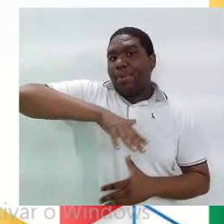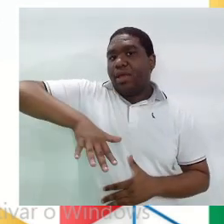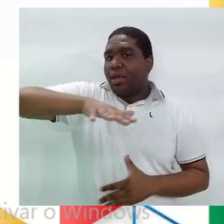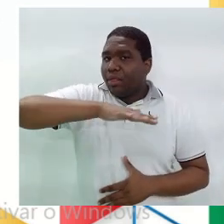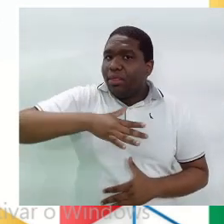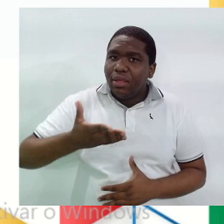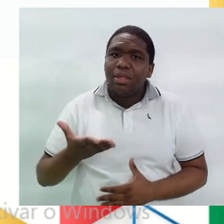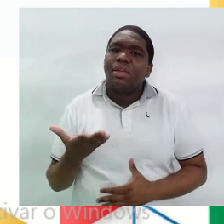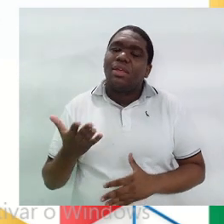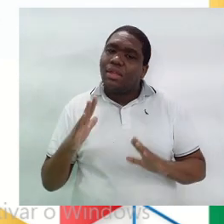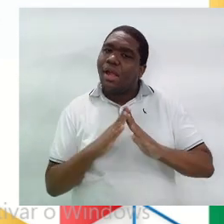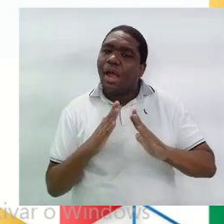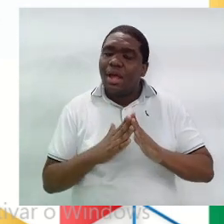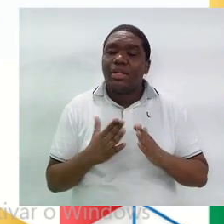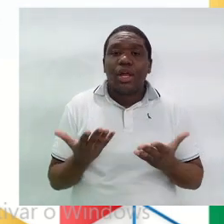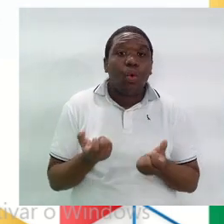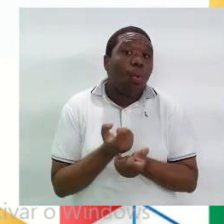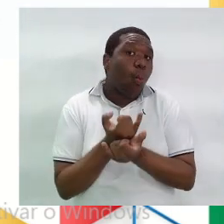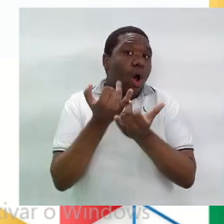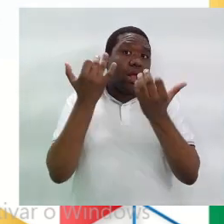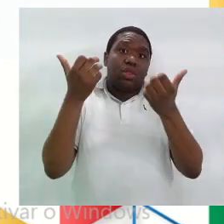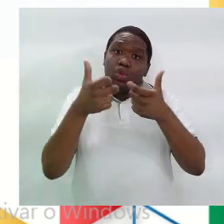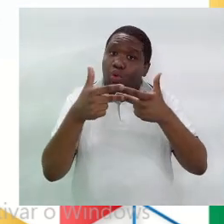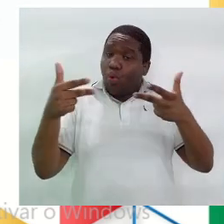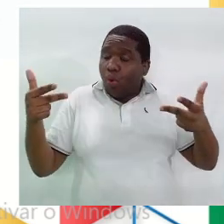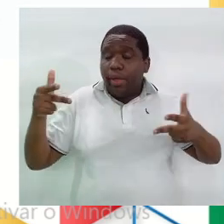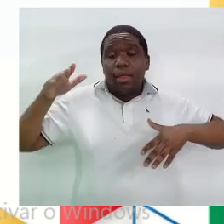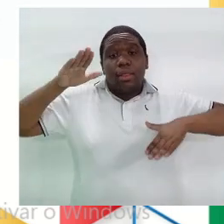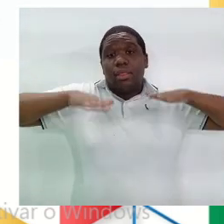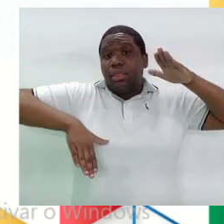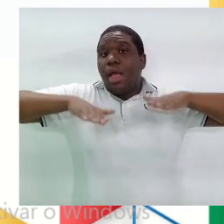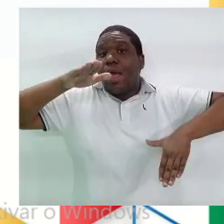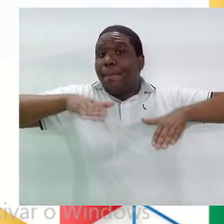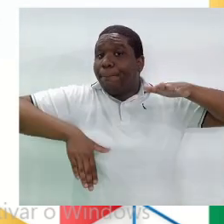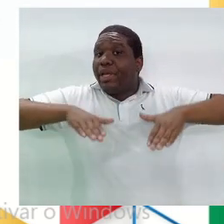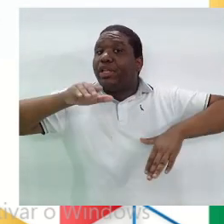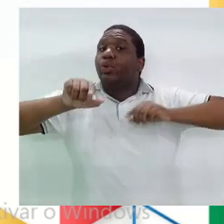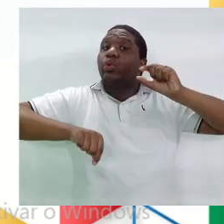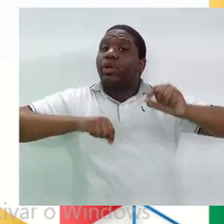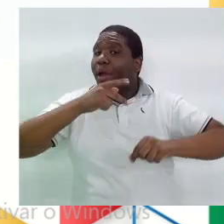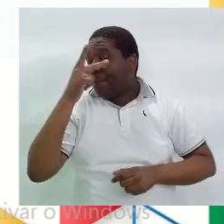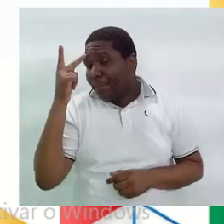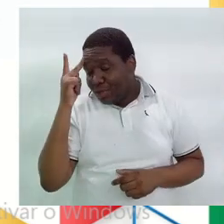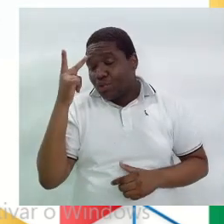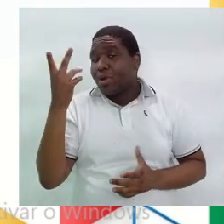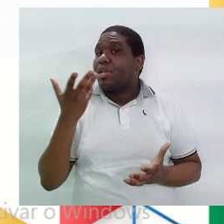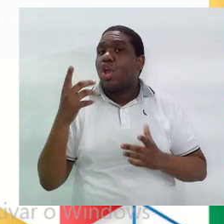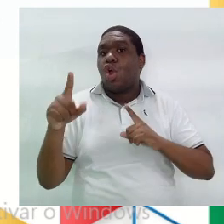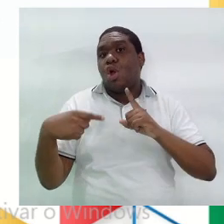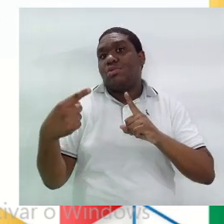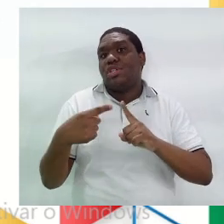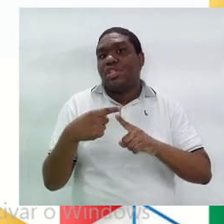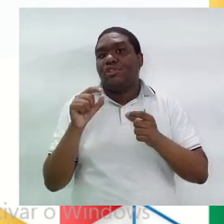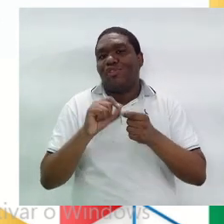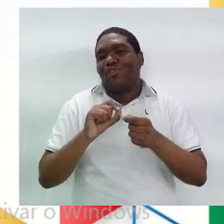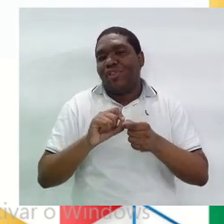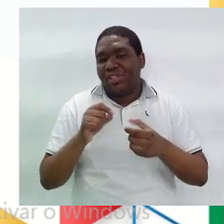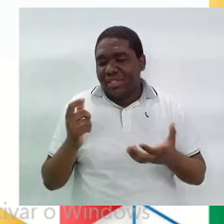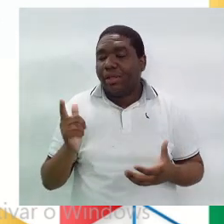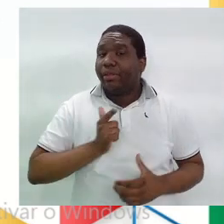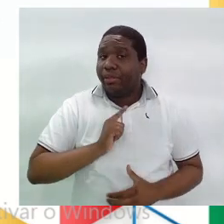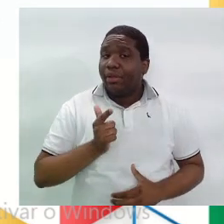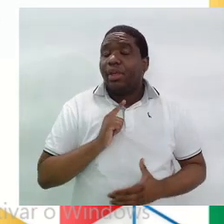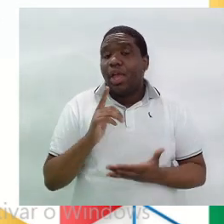A quantidade de objetos vai depender do que o wicano pretende realizar.